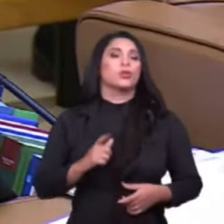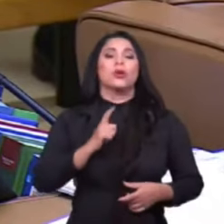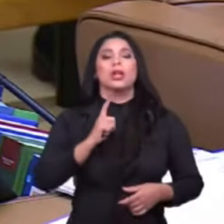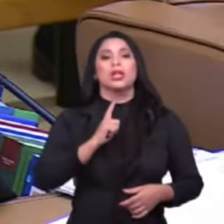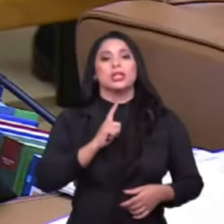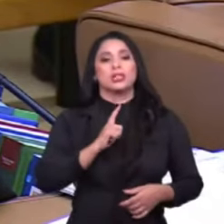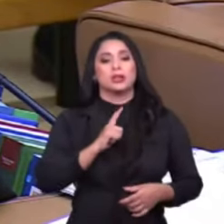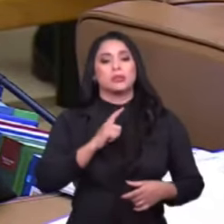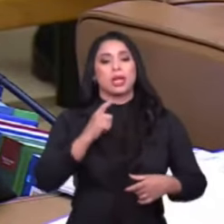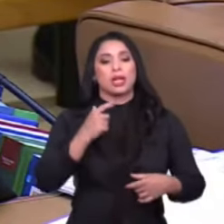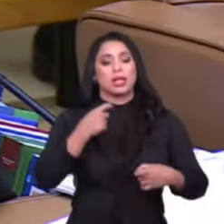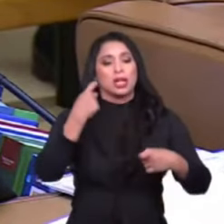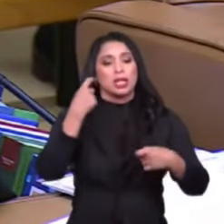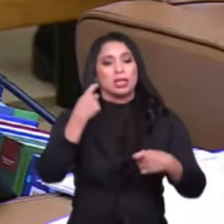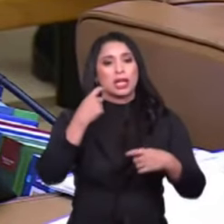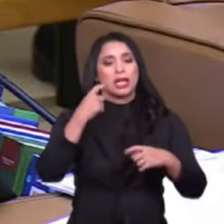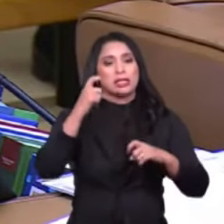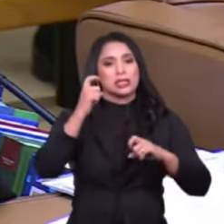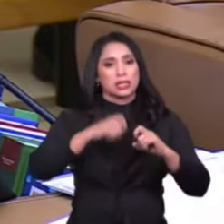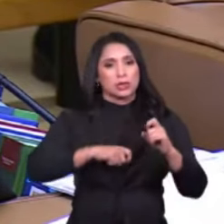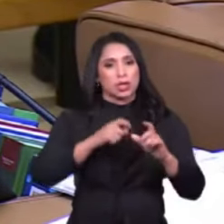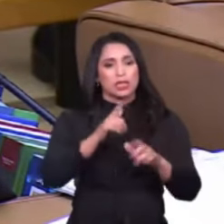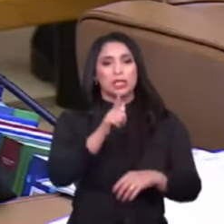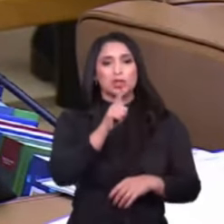sexual, particularmente o masculino.